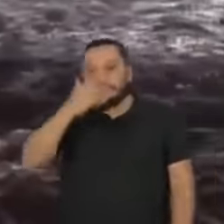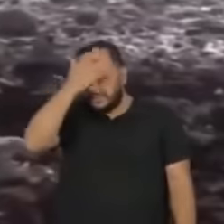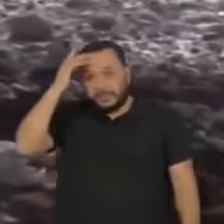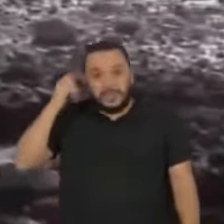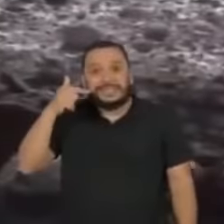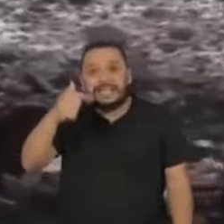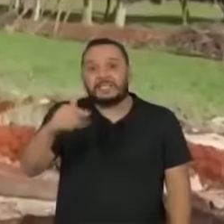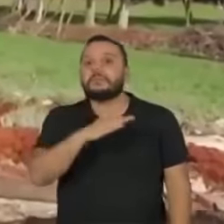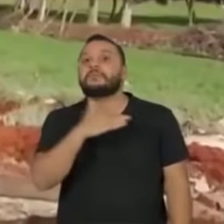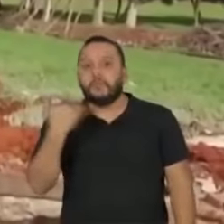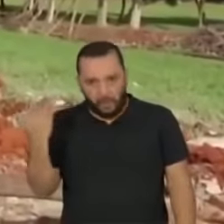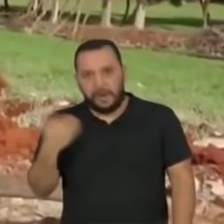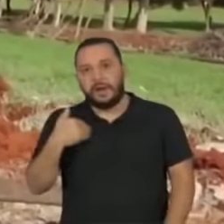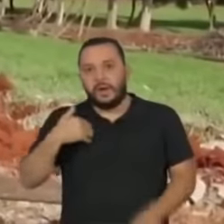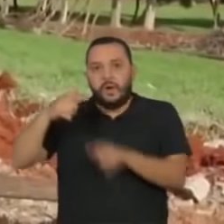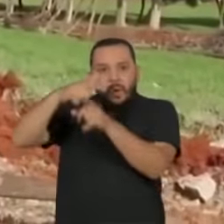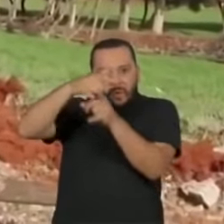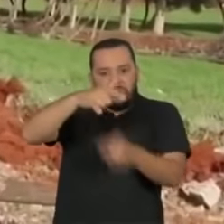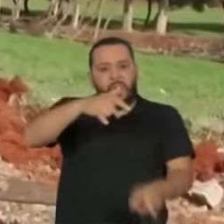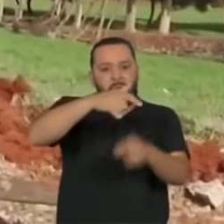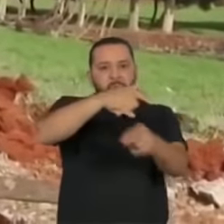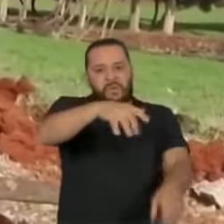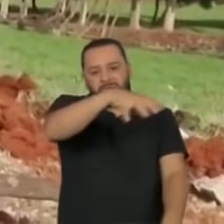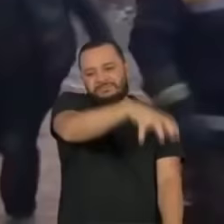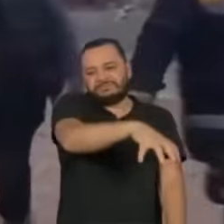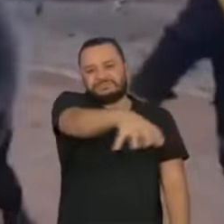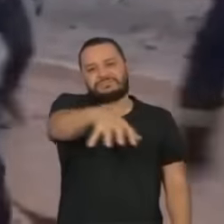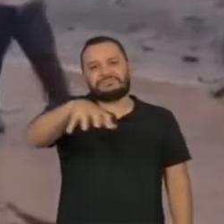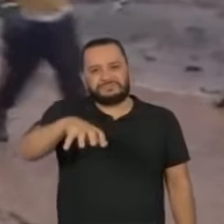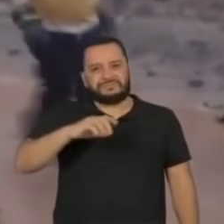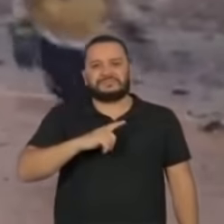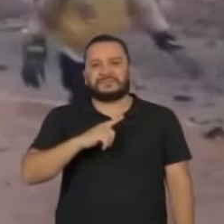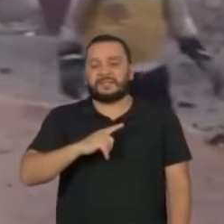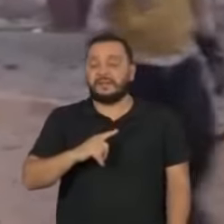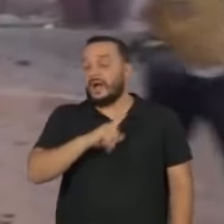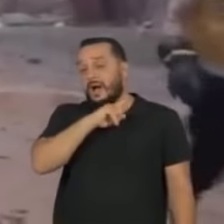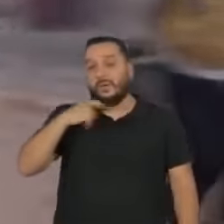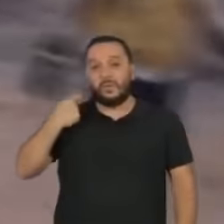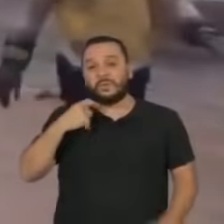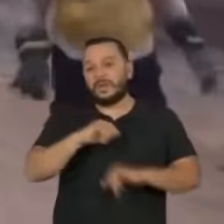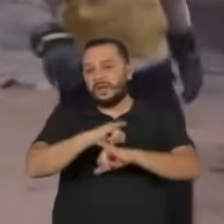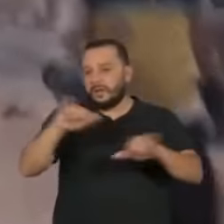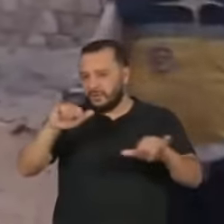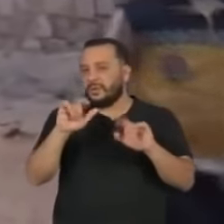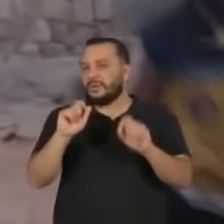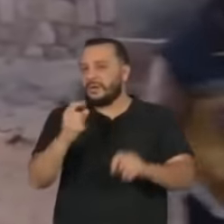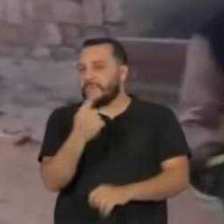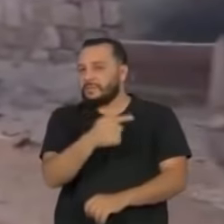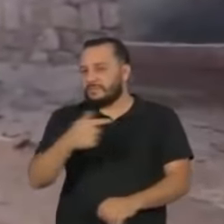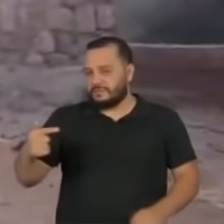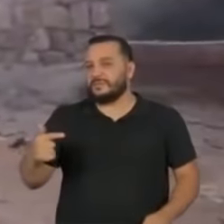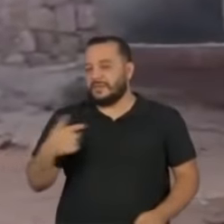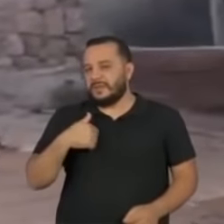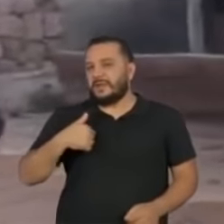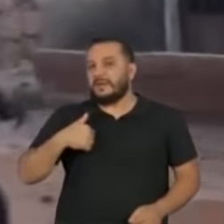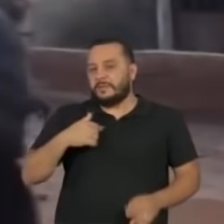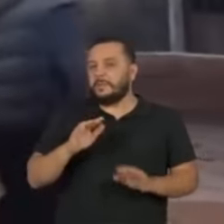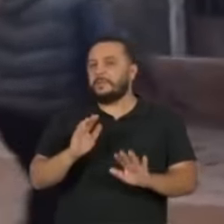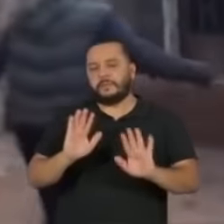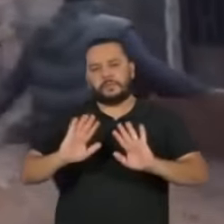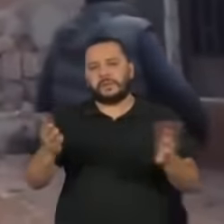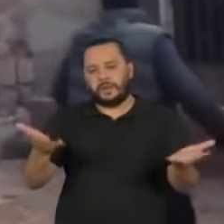na província de Alepo, de acordo com o observatório. A Rússia anunciou há mais de uma semana uma trégua